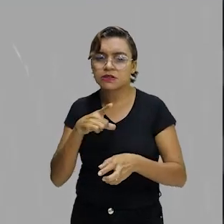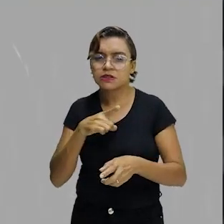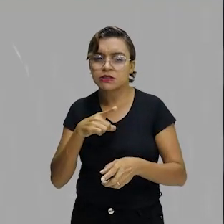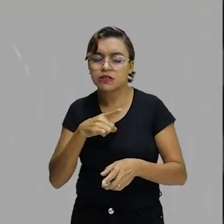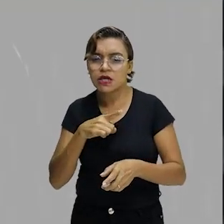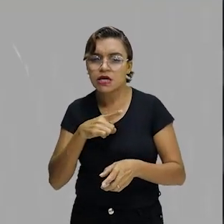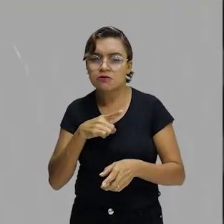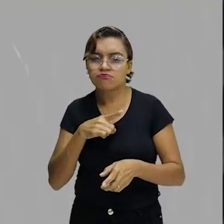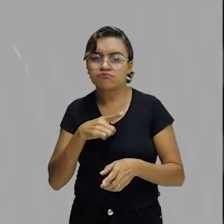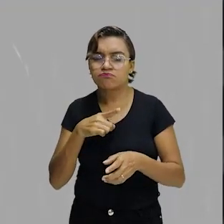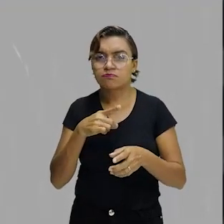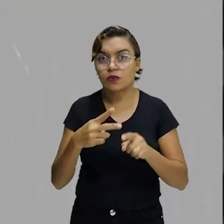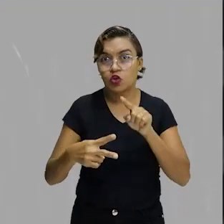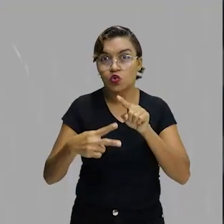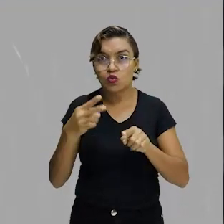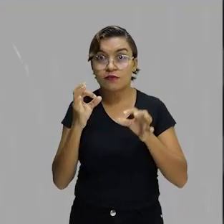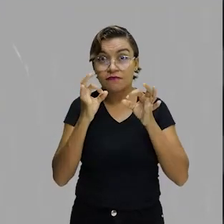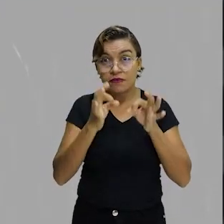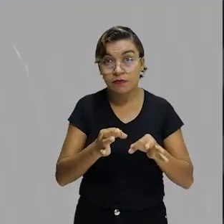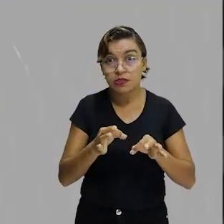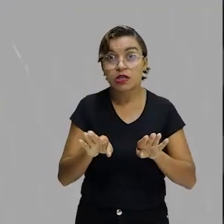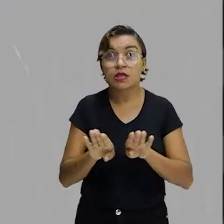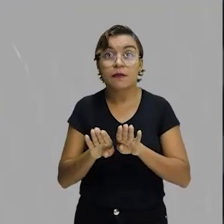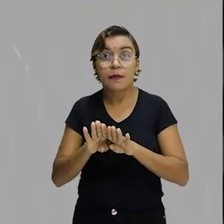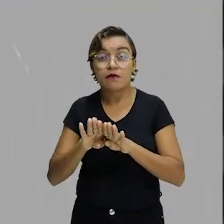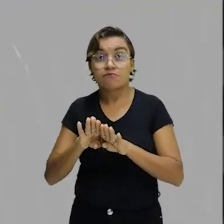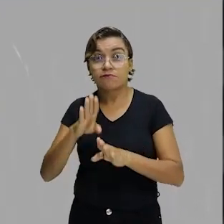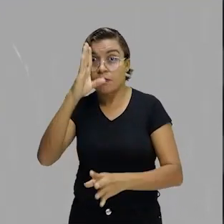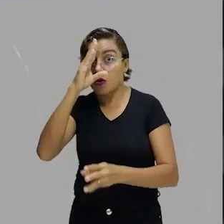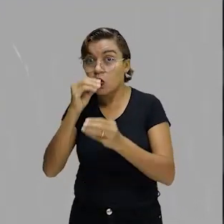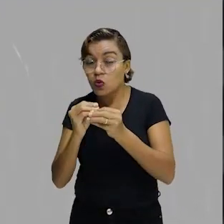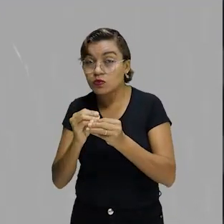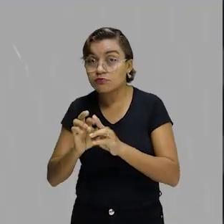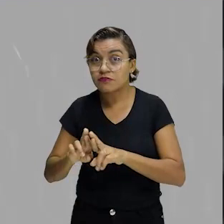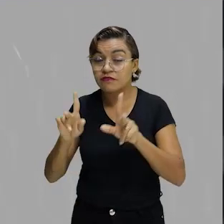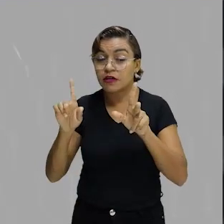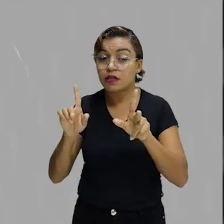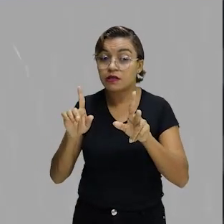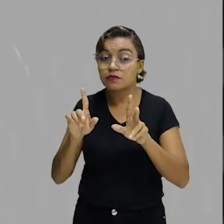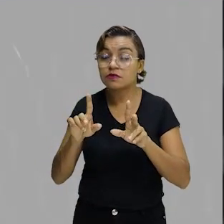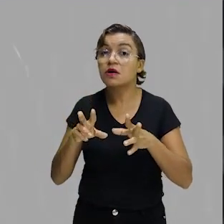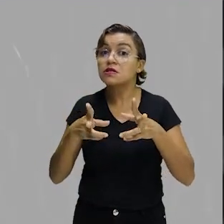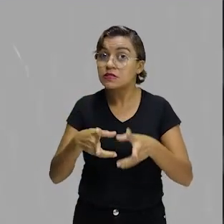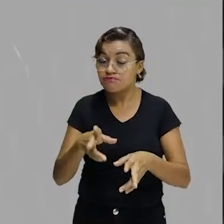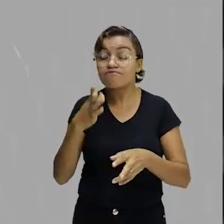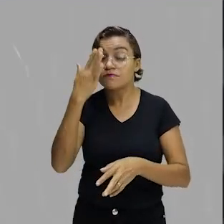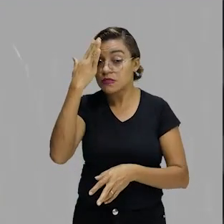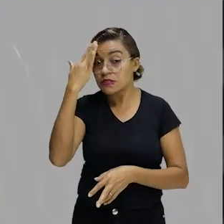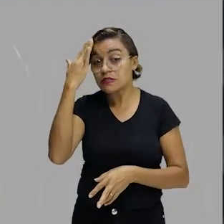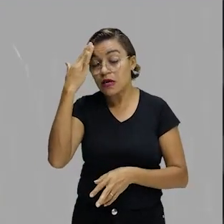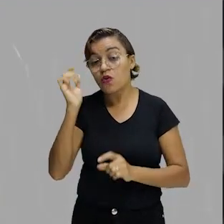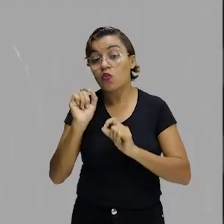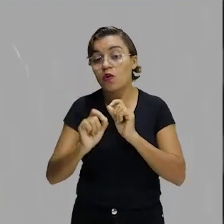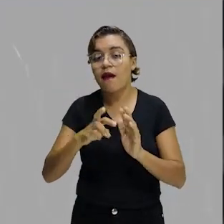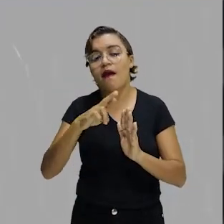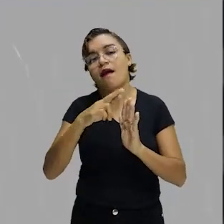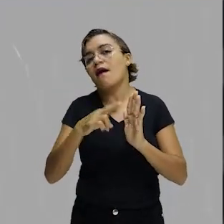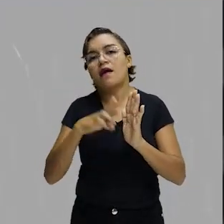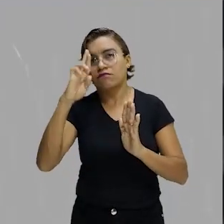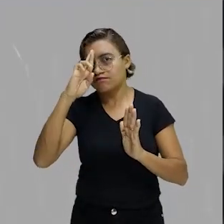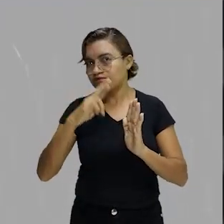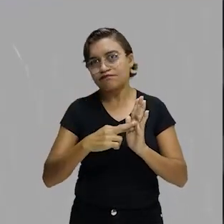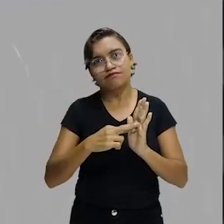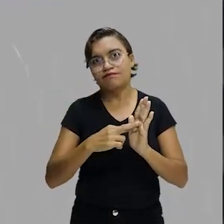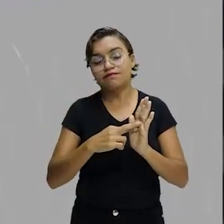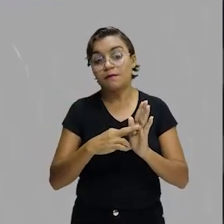2 afirmativas, premissas e uma conclusão negativa, eu já sei qual é a regra que ele está quebrando. Na 3ª questão, quando eu